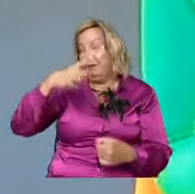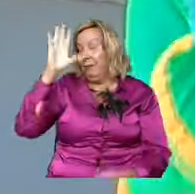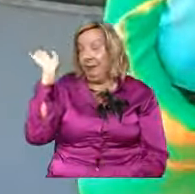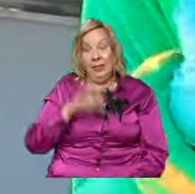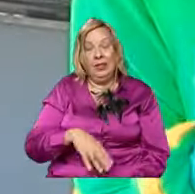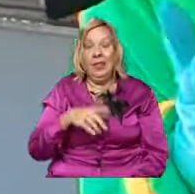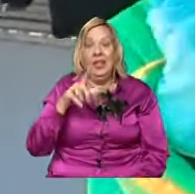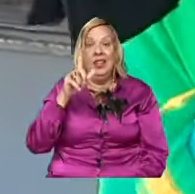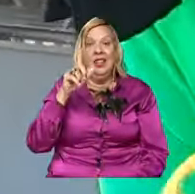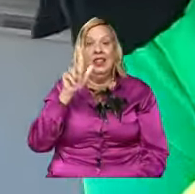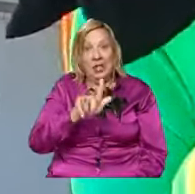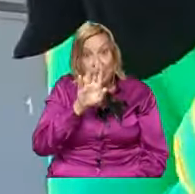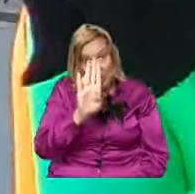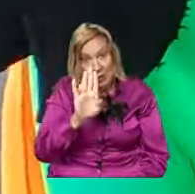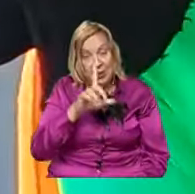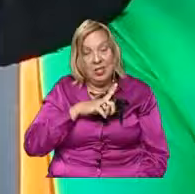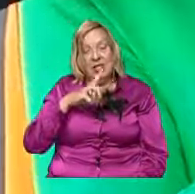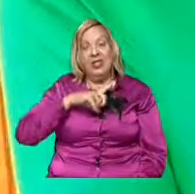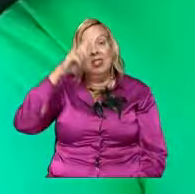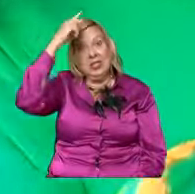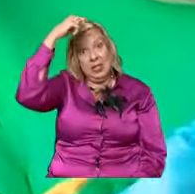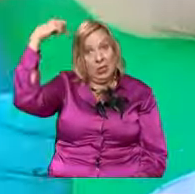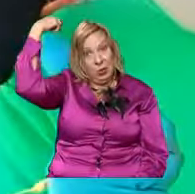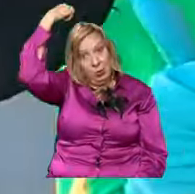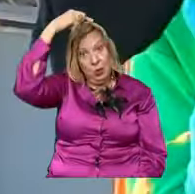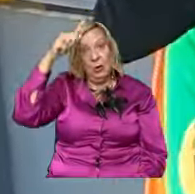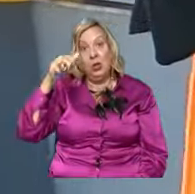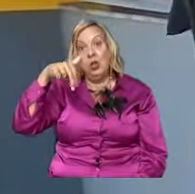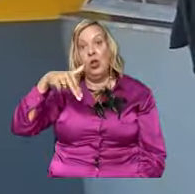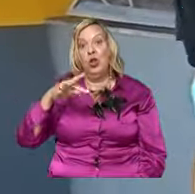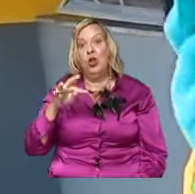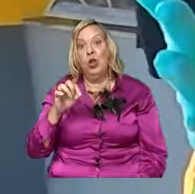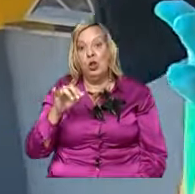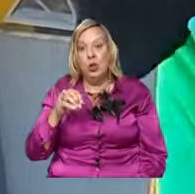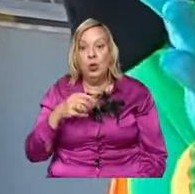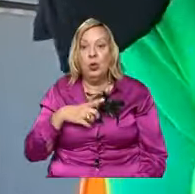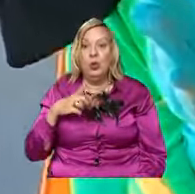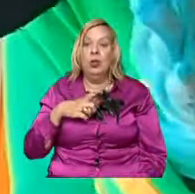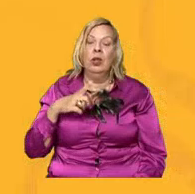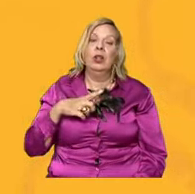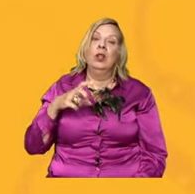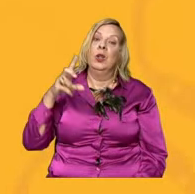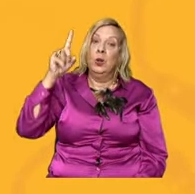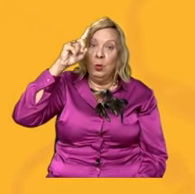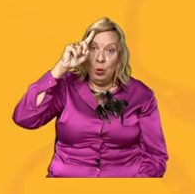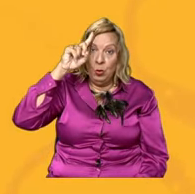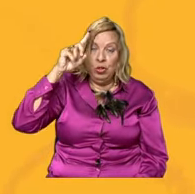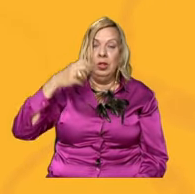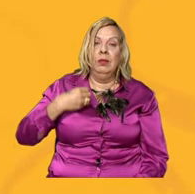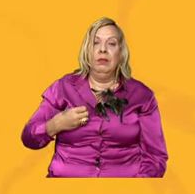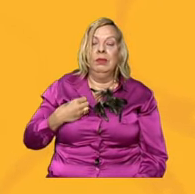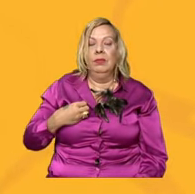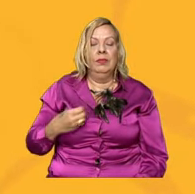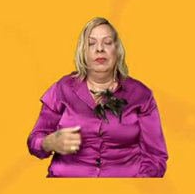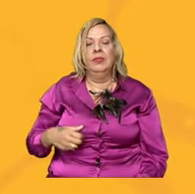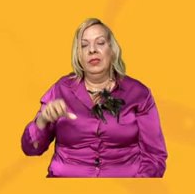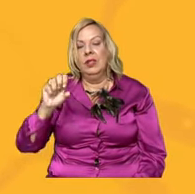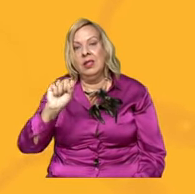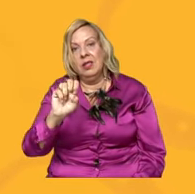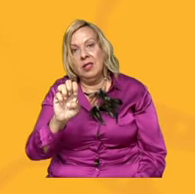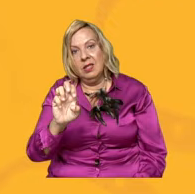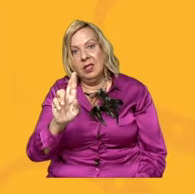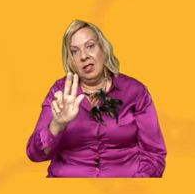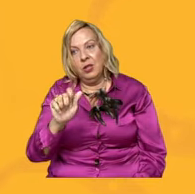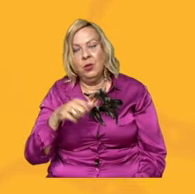Todos os dias, de segunda a sábado, das 9 às 19, às vezes 19h30. O Sérgio, de Nossa Senhora do